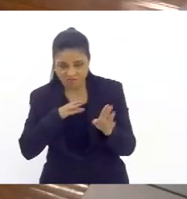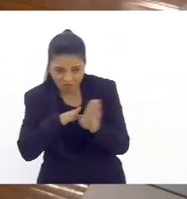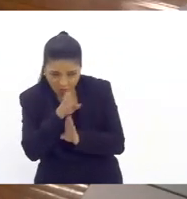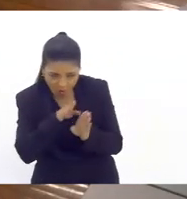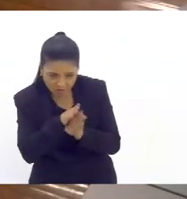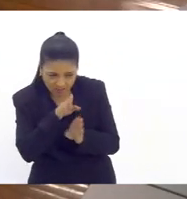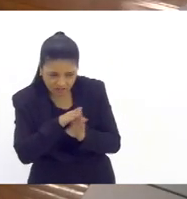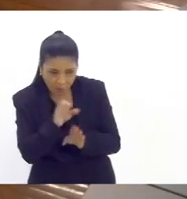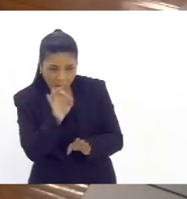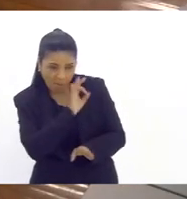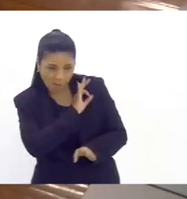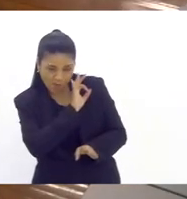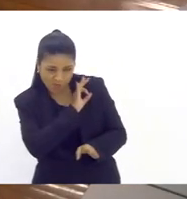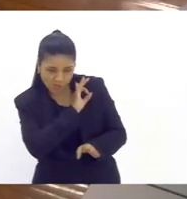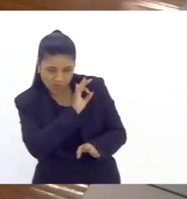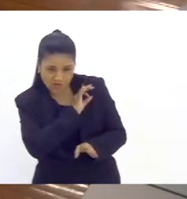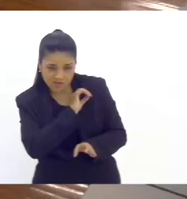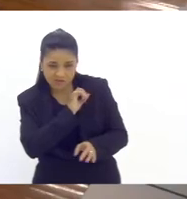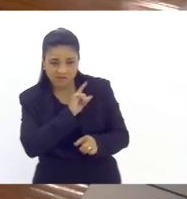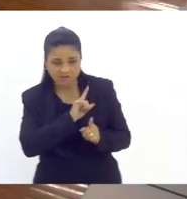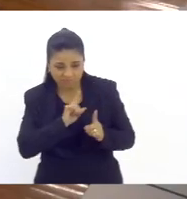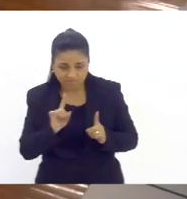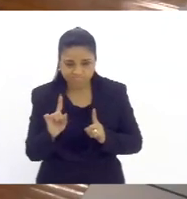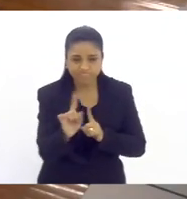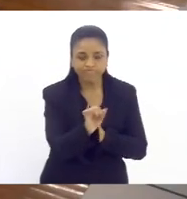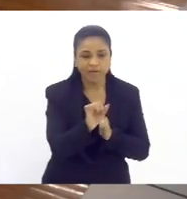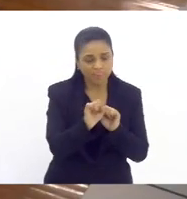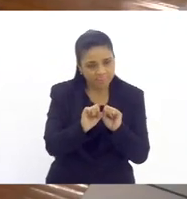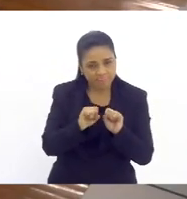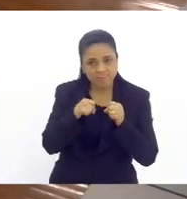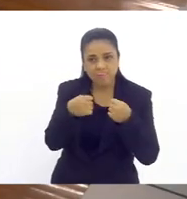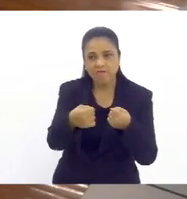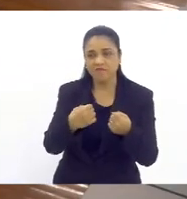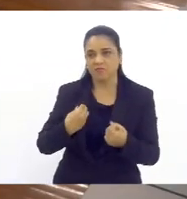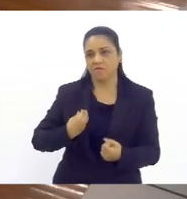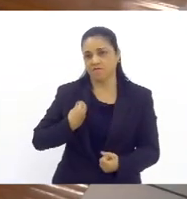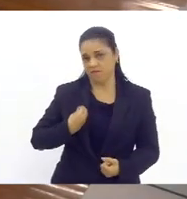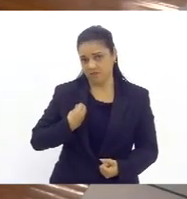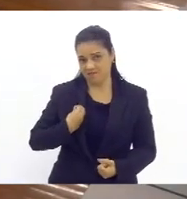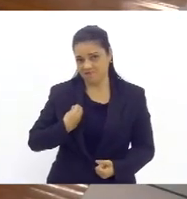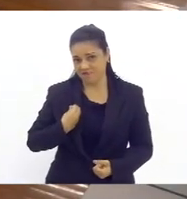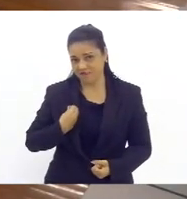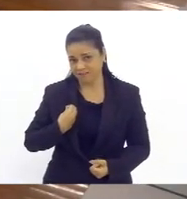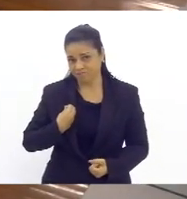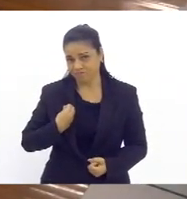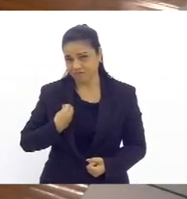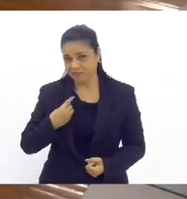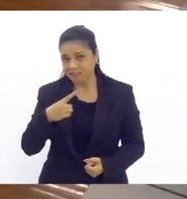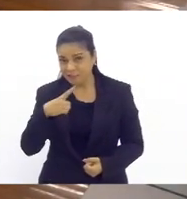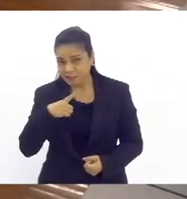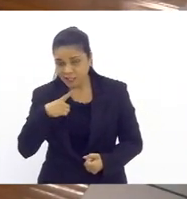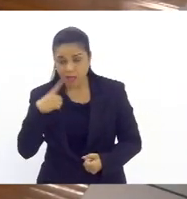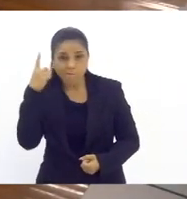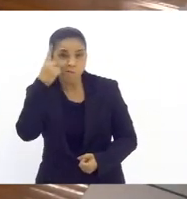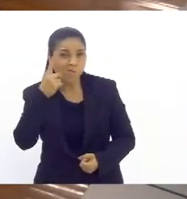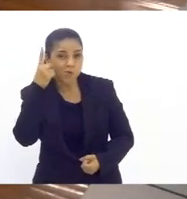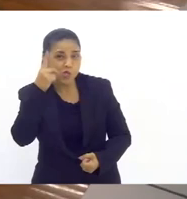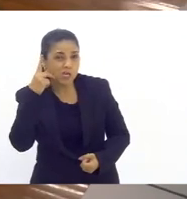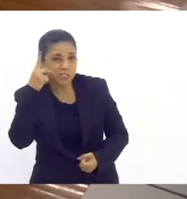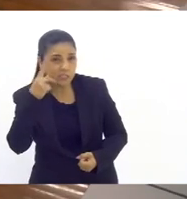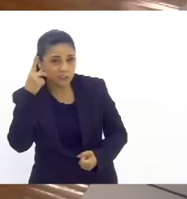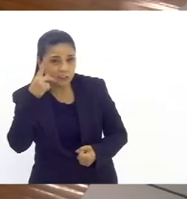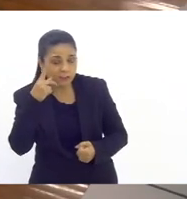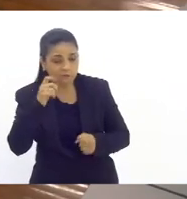sua vida para defender as nossas na estratégia nesse sentido se há uma política de esclarecimento